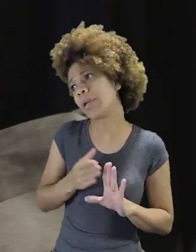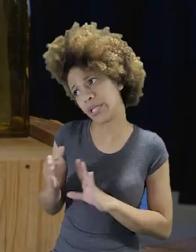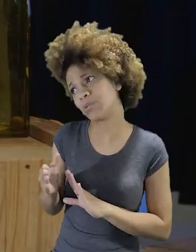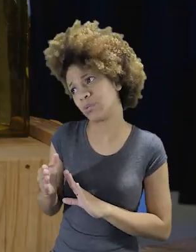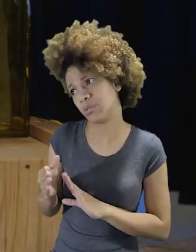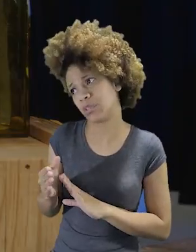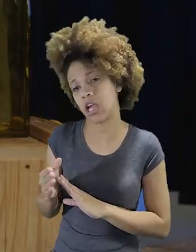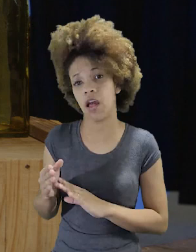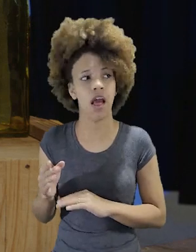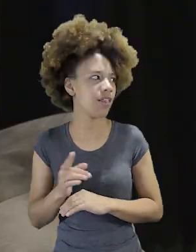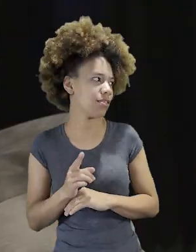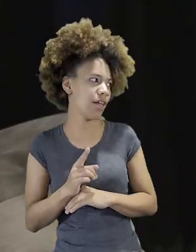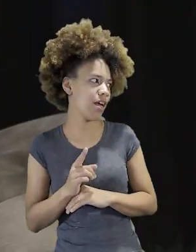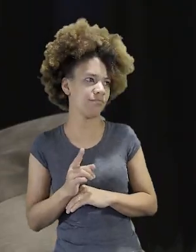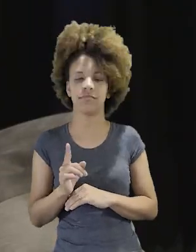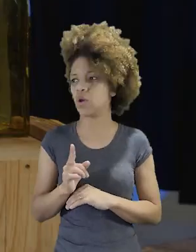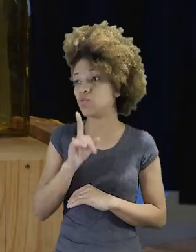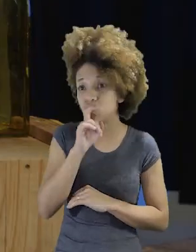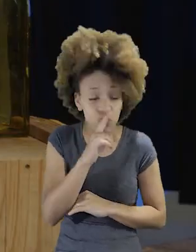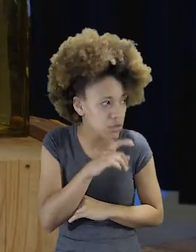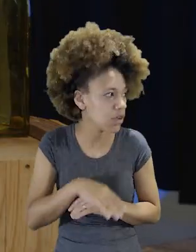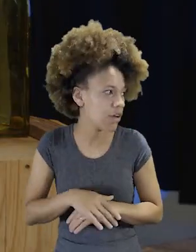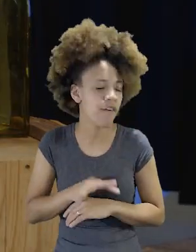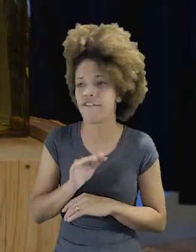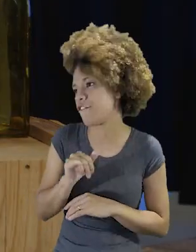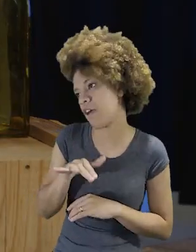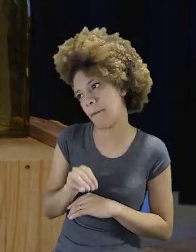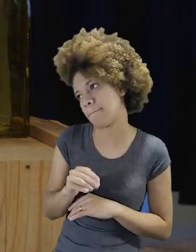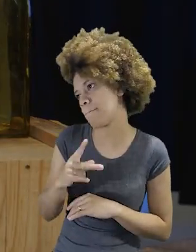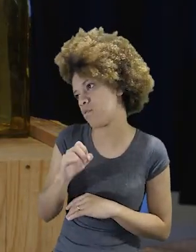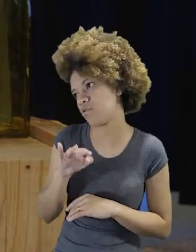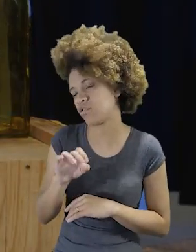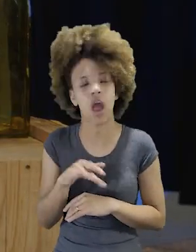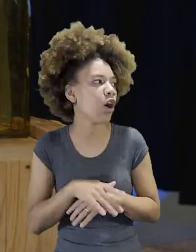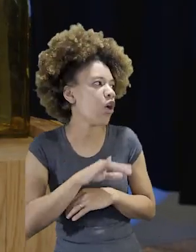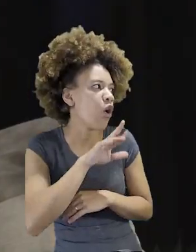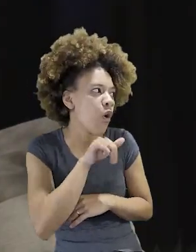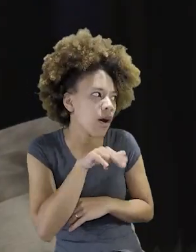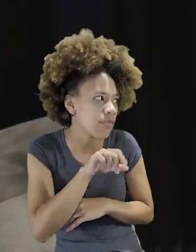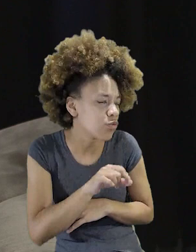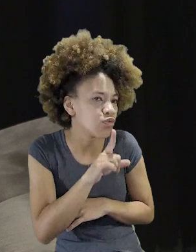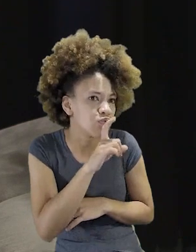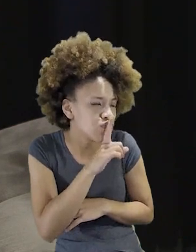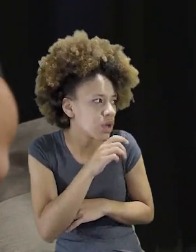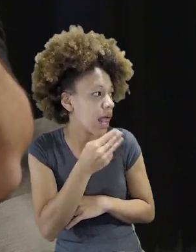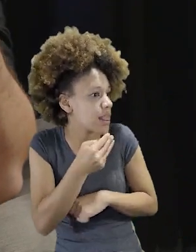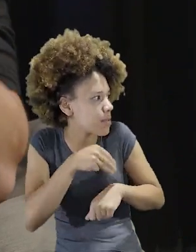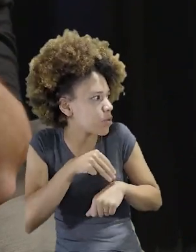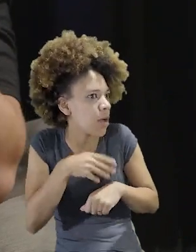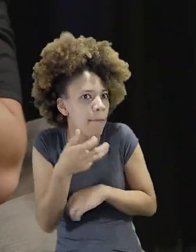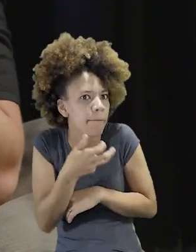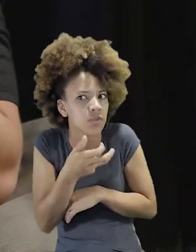não fossem ali no momento é porque assim não não achar grande Ronald Eu juro por bosta